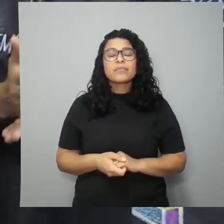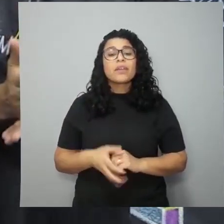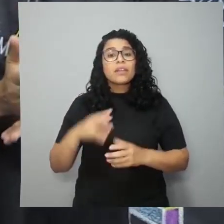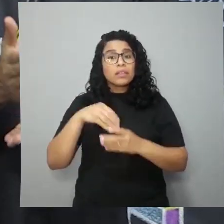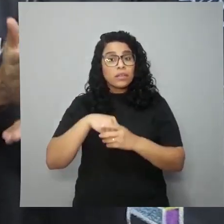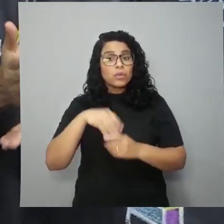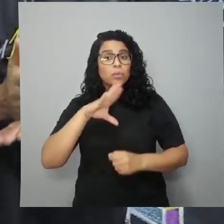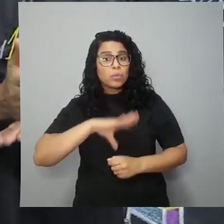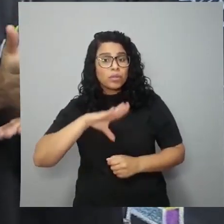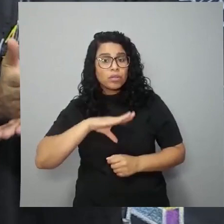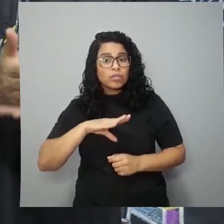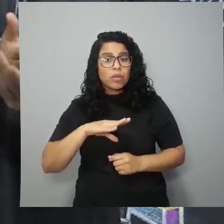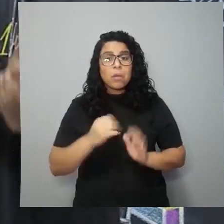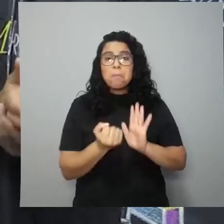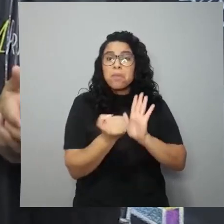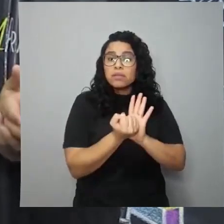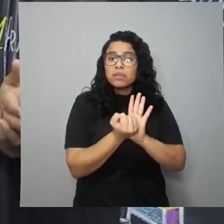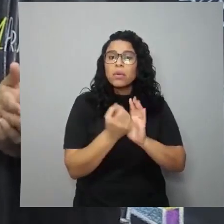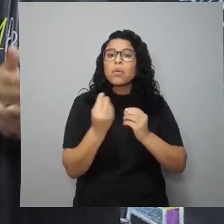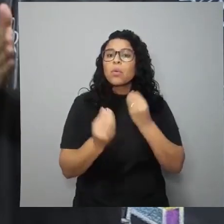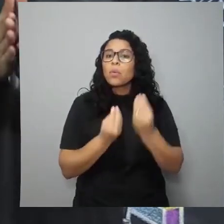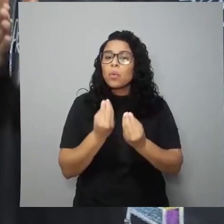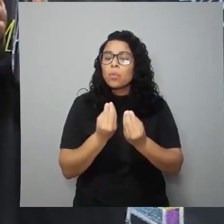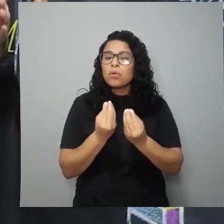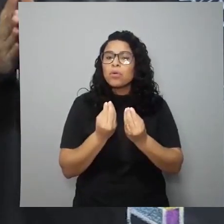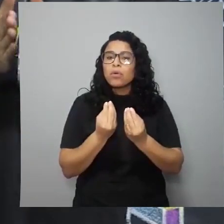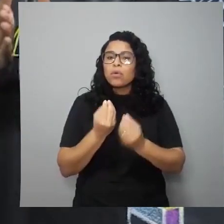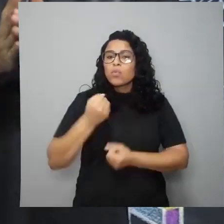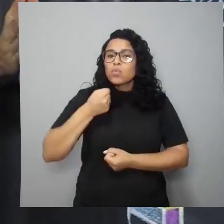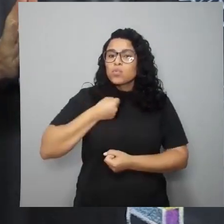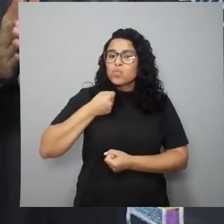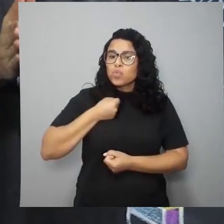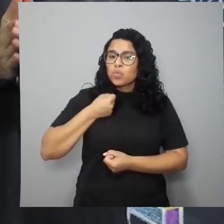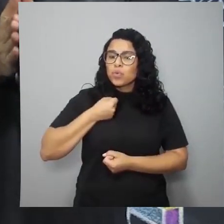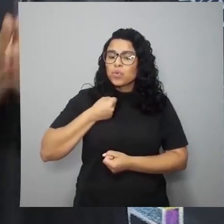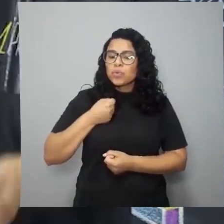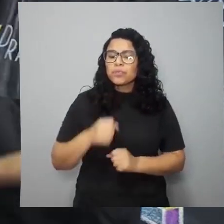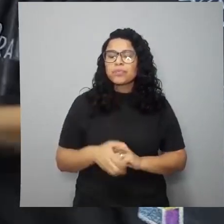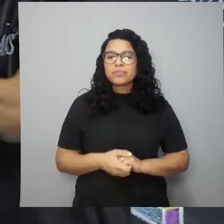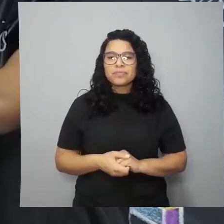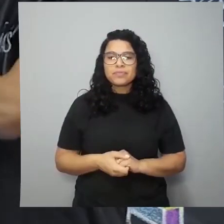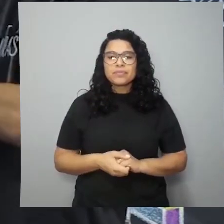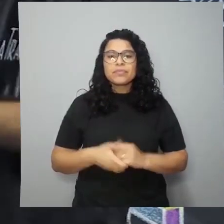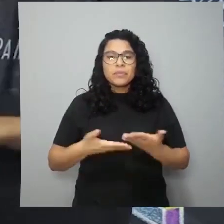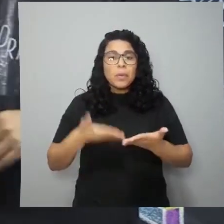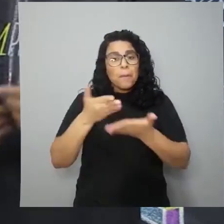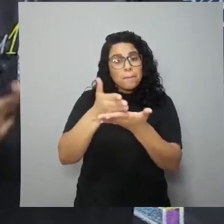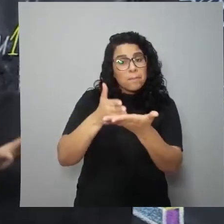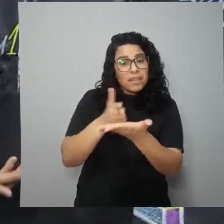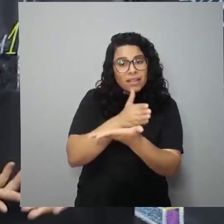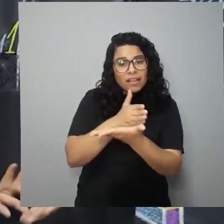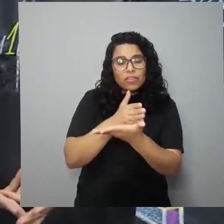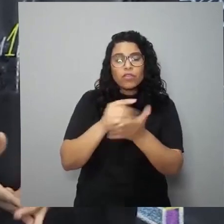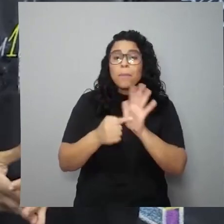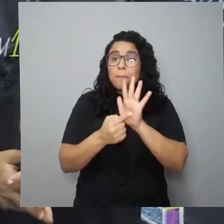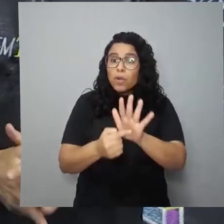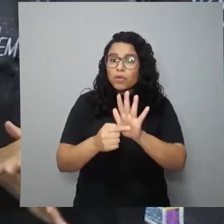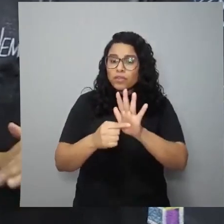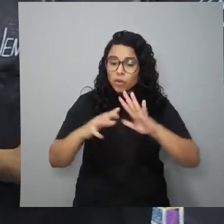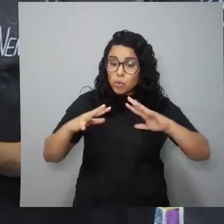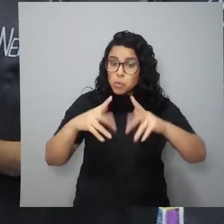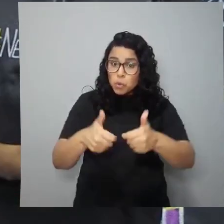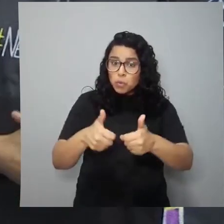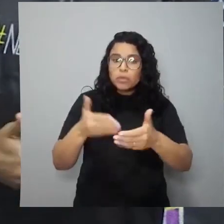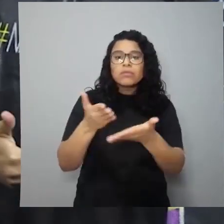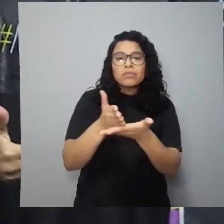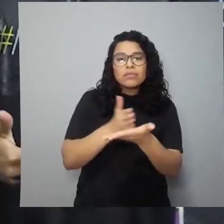Na língua portuguesa essa marcação vem com os numerais. Os numerais marcam graficamente essa relação. Então metade marca a parte de um todo, assim como eu